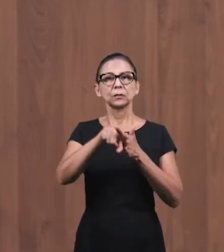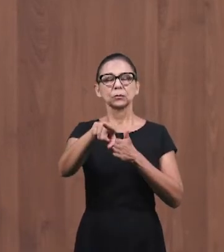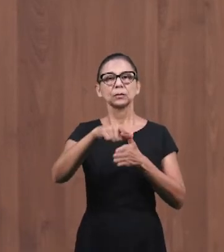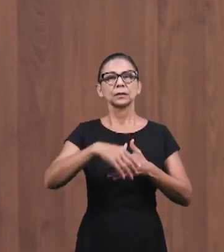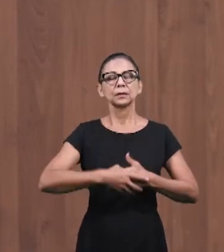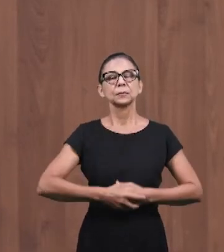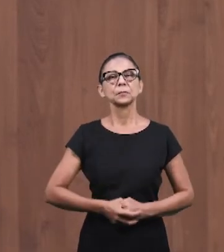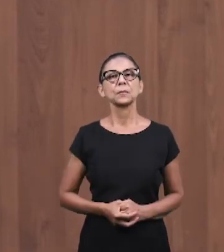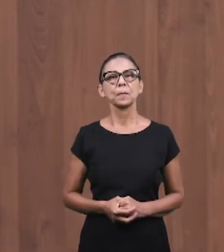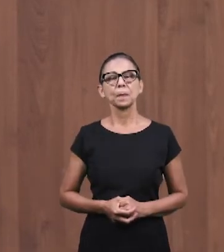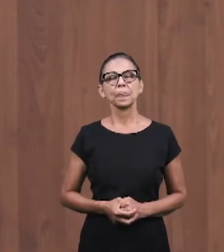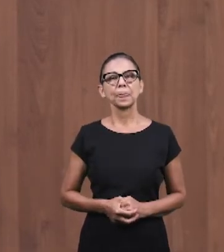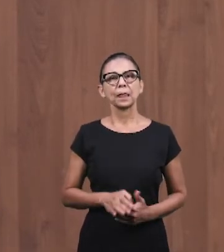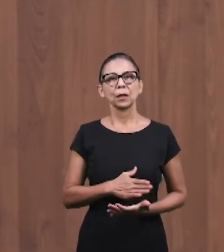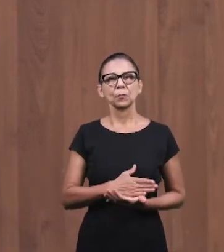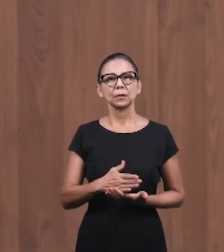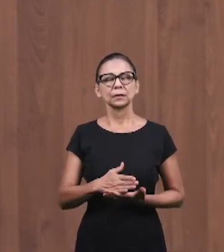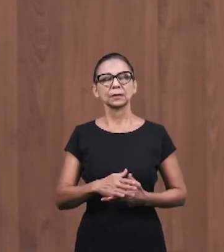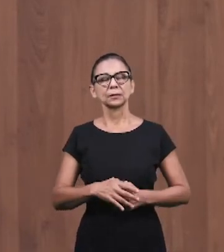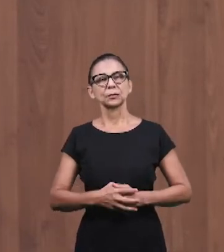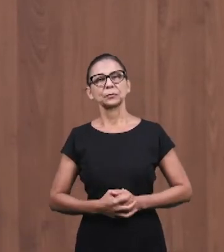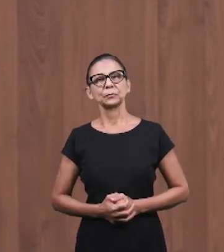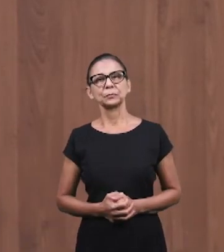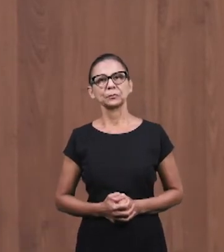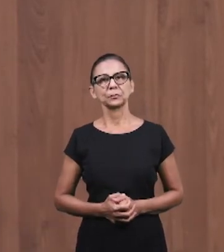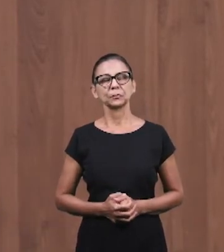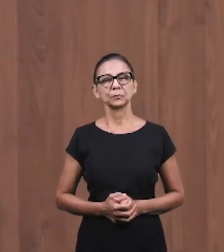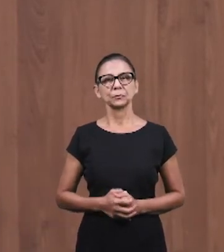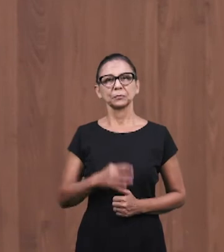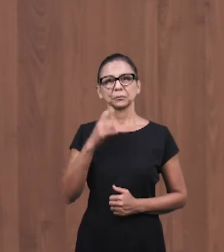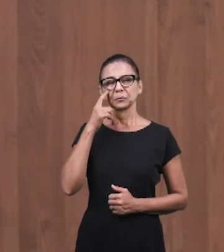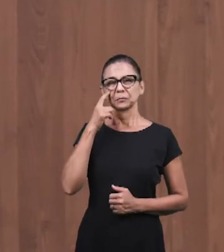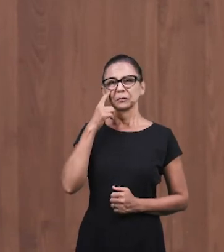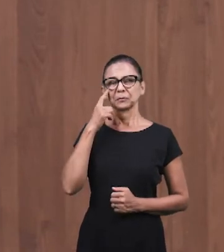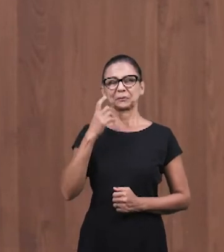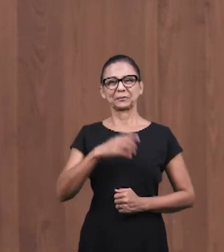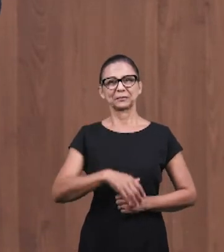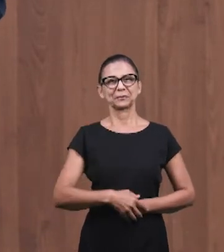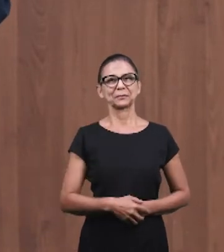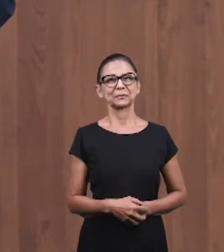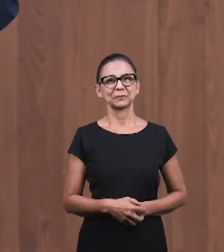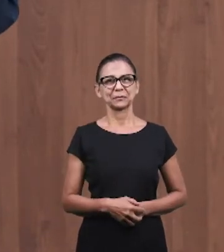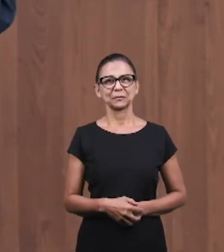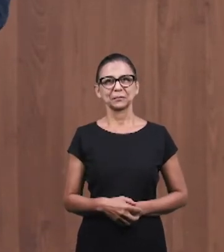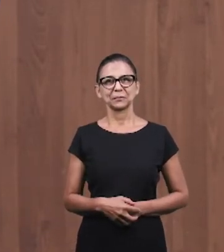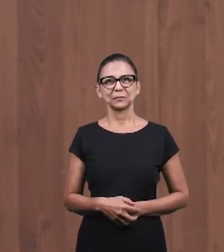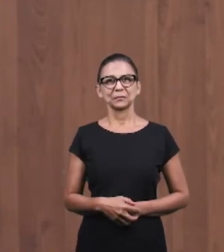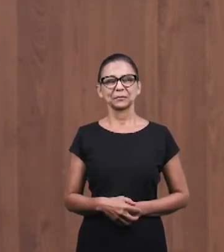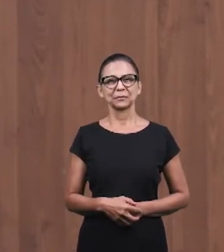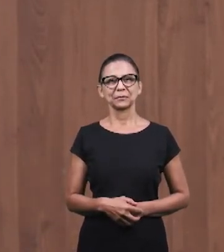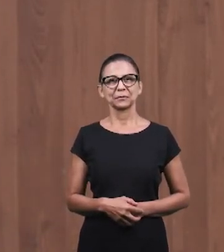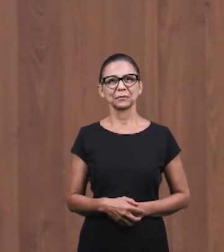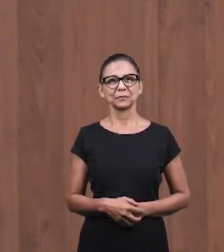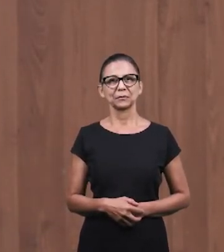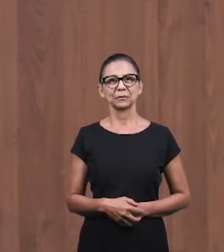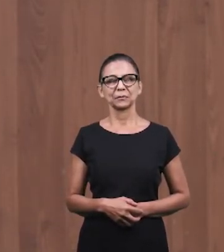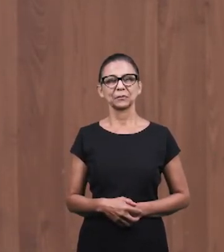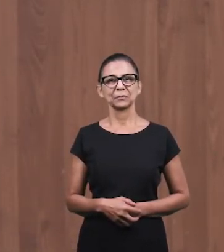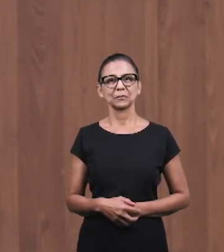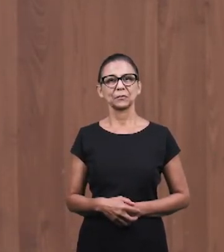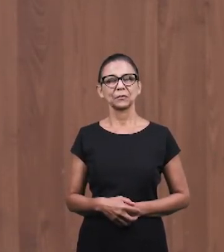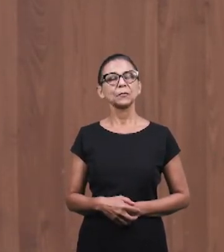pergunta, vamos então apresentar, começando pela nossa primeira pergunta, que nós vamos ler aqui agora para os nossos irmãos. Acompanhem.